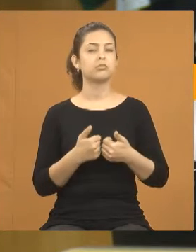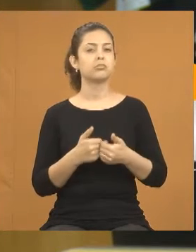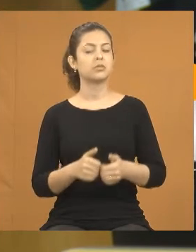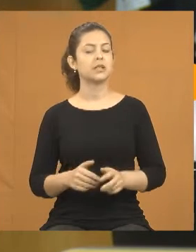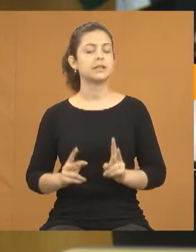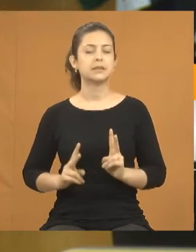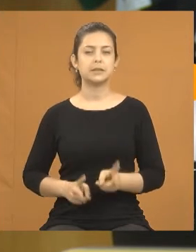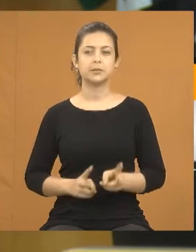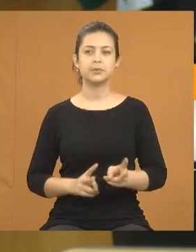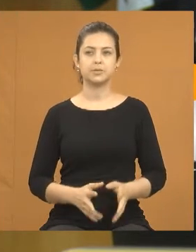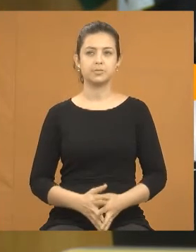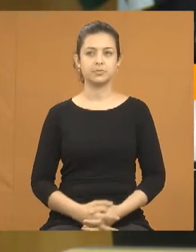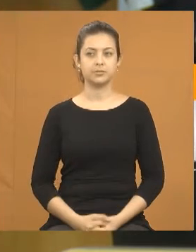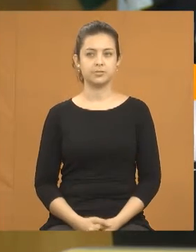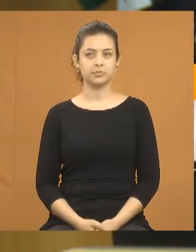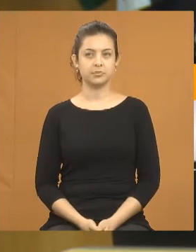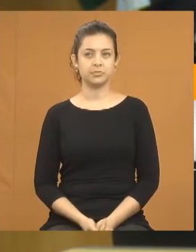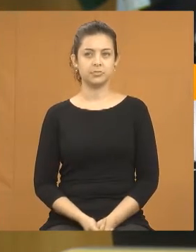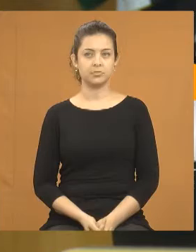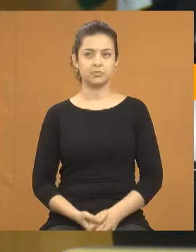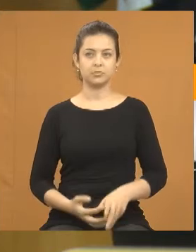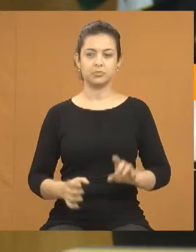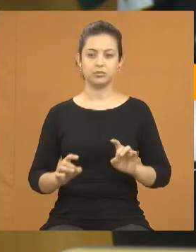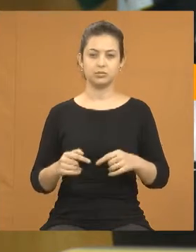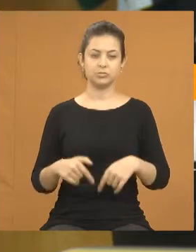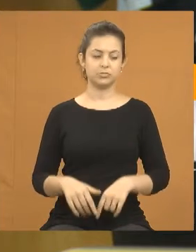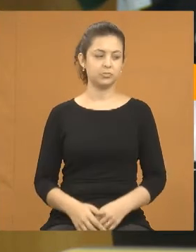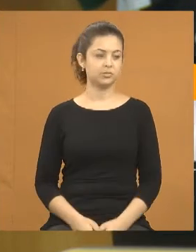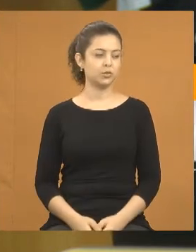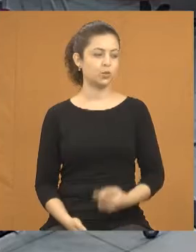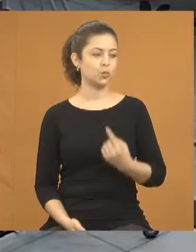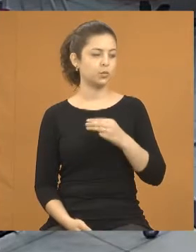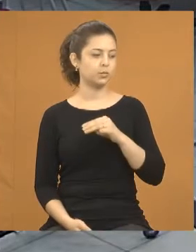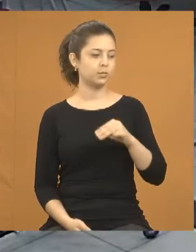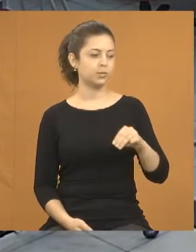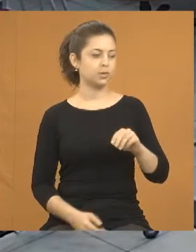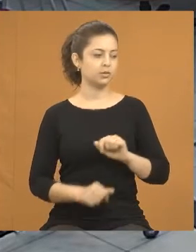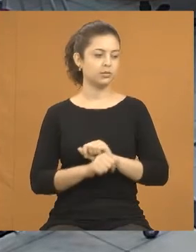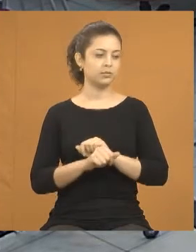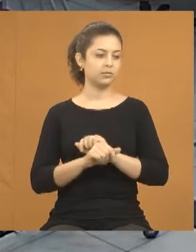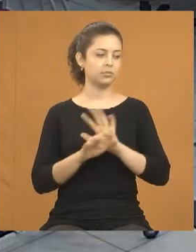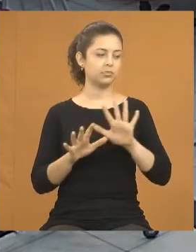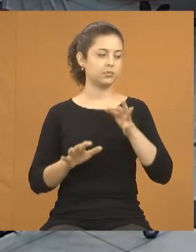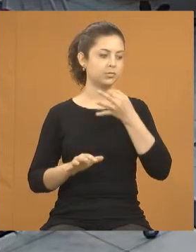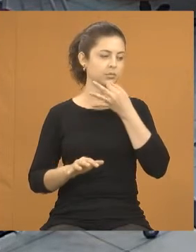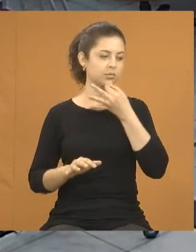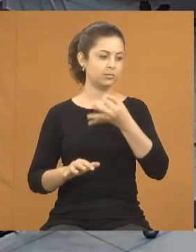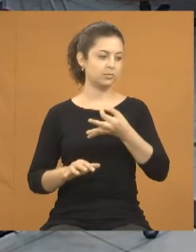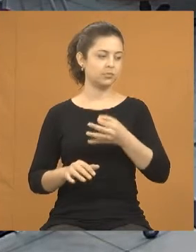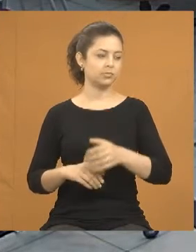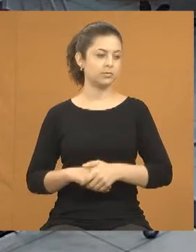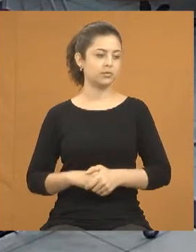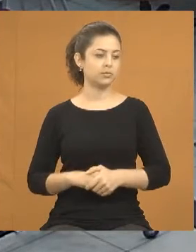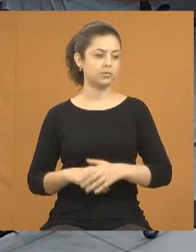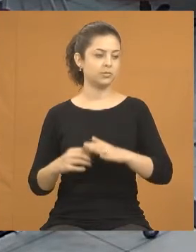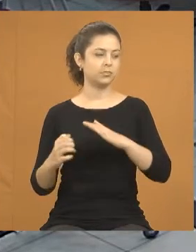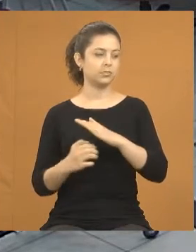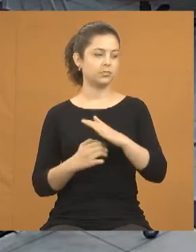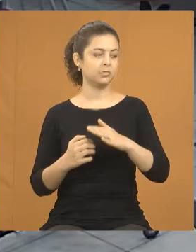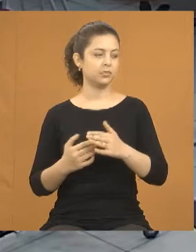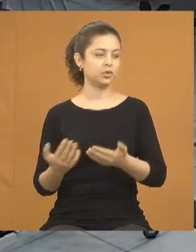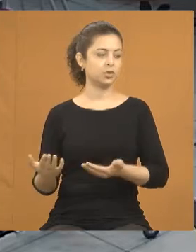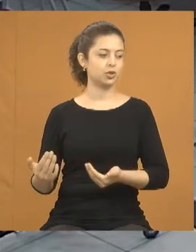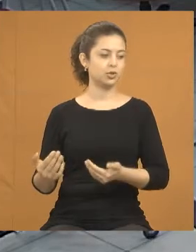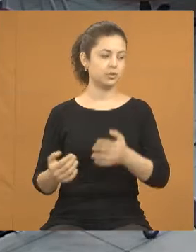assim. Paulinho, não sou aqui, pois não. Para mim, eu acho que fica claro, na minha opinião, se a empresa coloca um jovem aprendiz